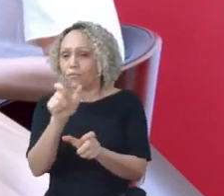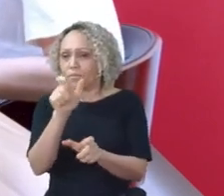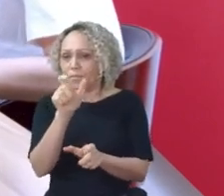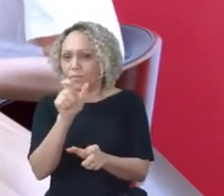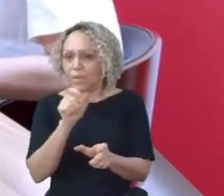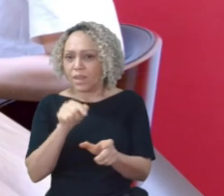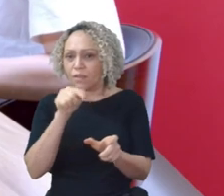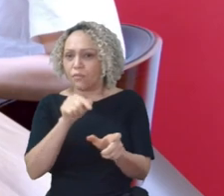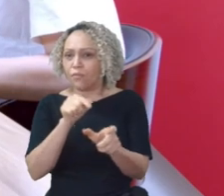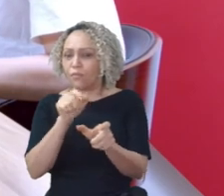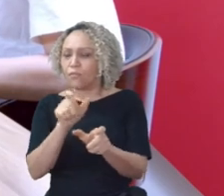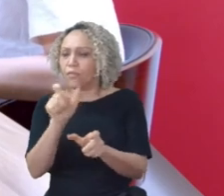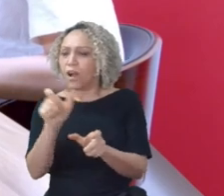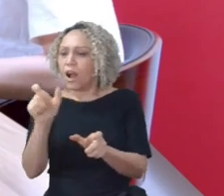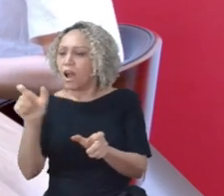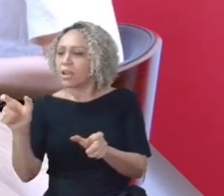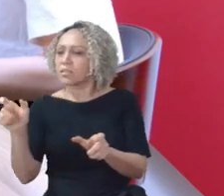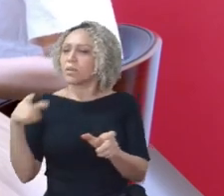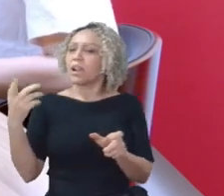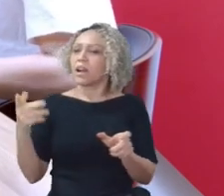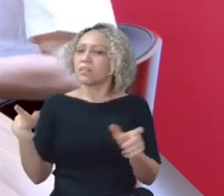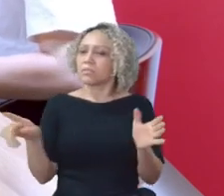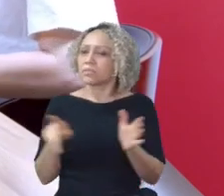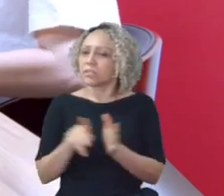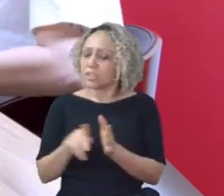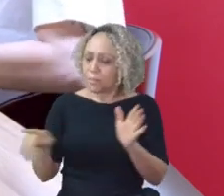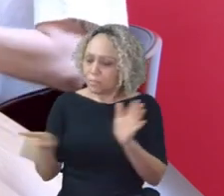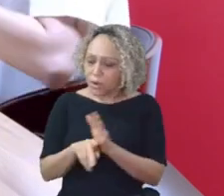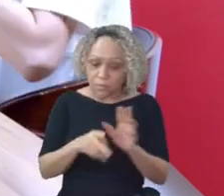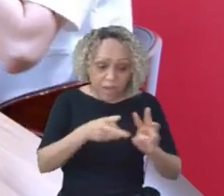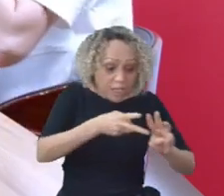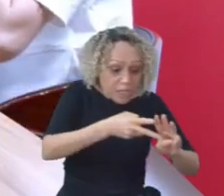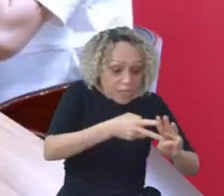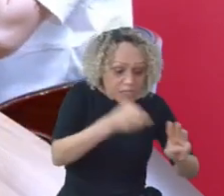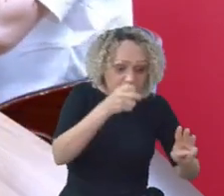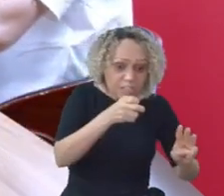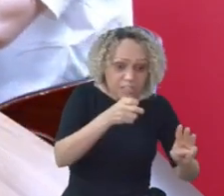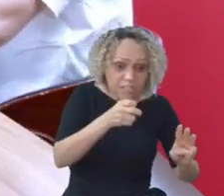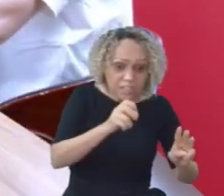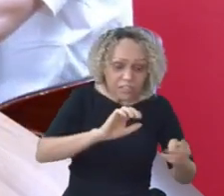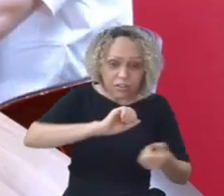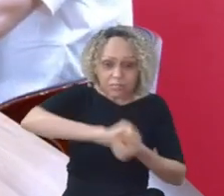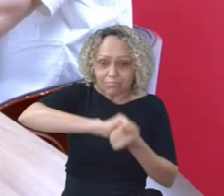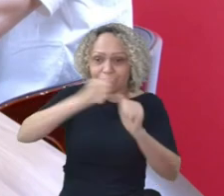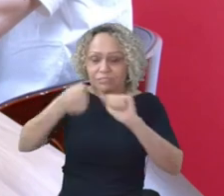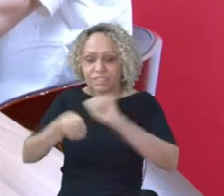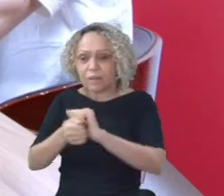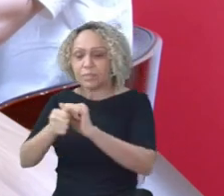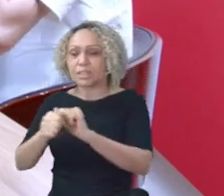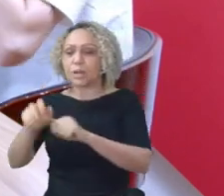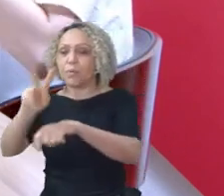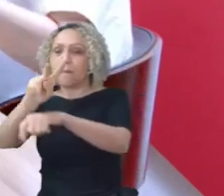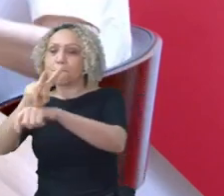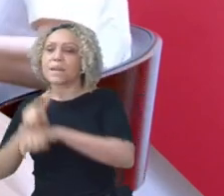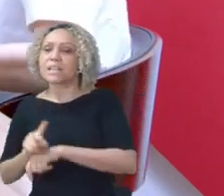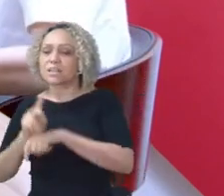de origem indígena e que a gente usa no nosso cotidiano, né? Bom, trazendo aí uma curiosidade, né? Os povos indígenas, eles são